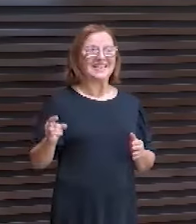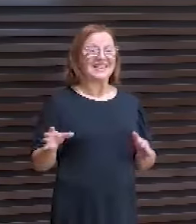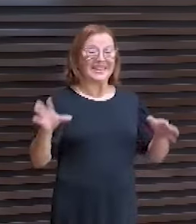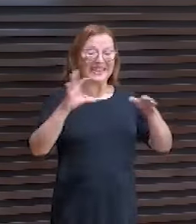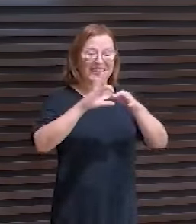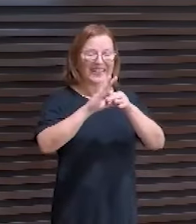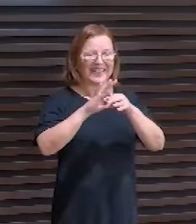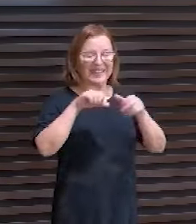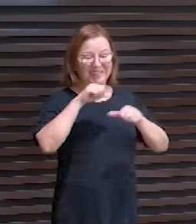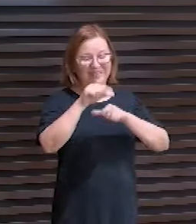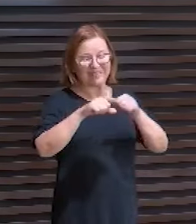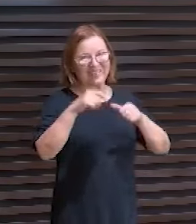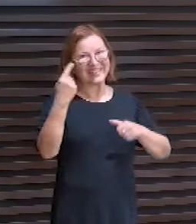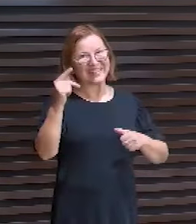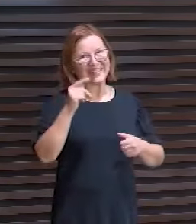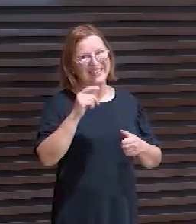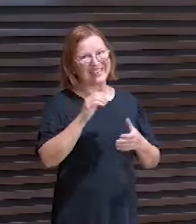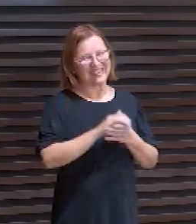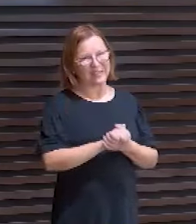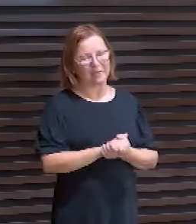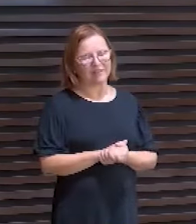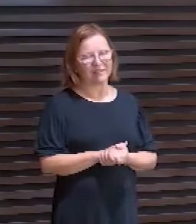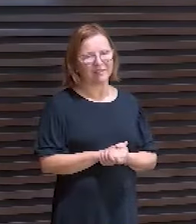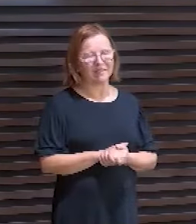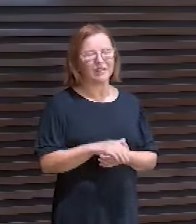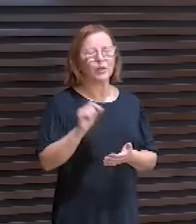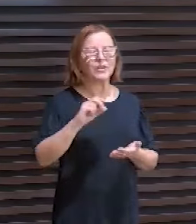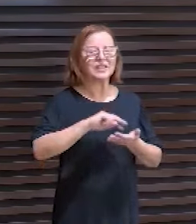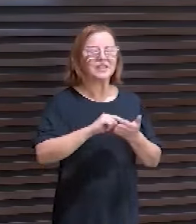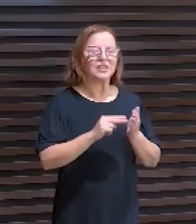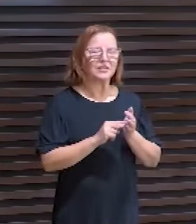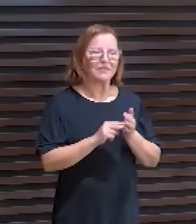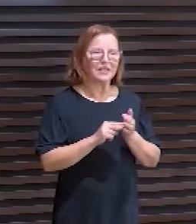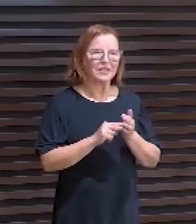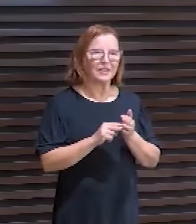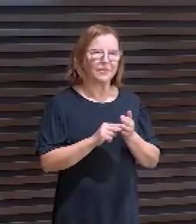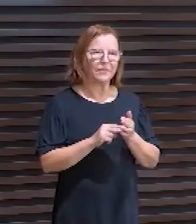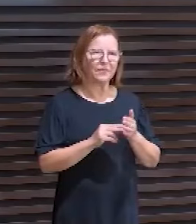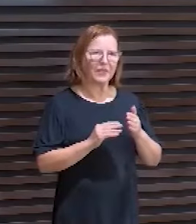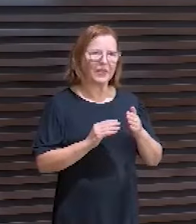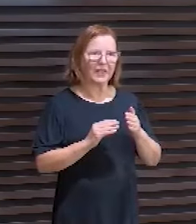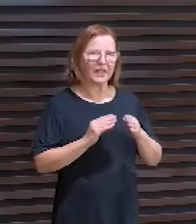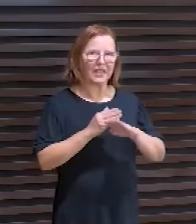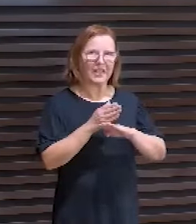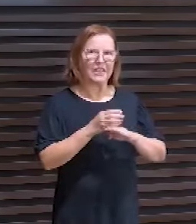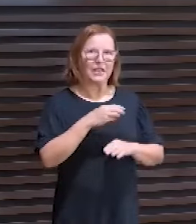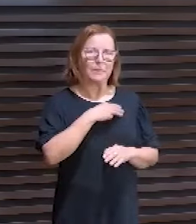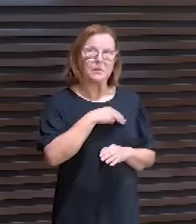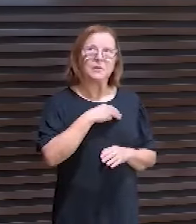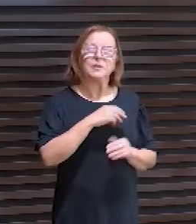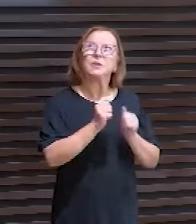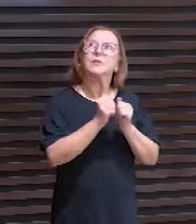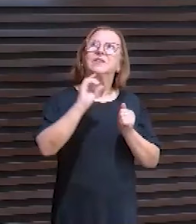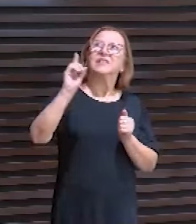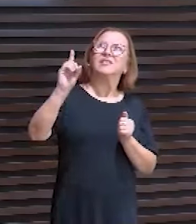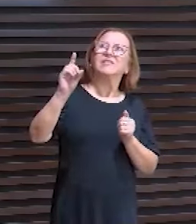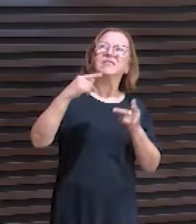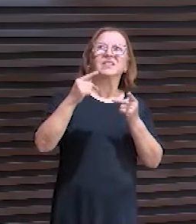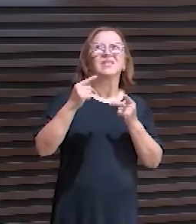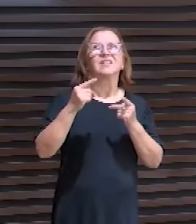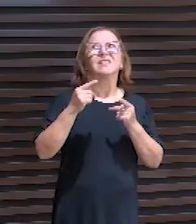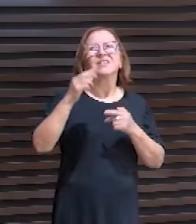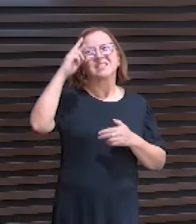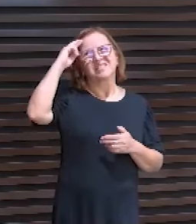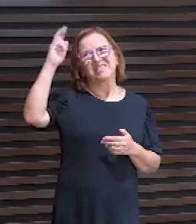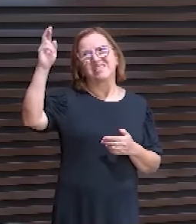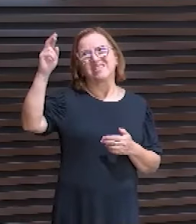o que significa entrar numa missão com Deus senhor eu não dou conta